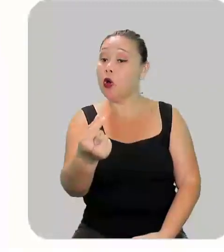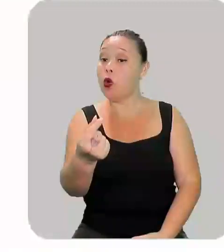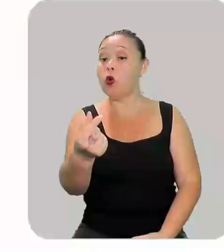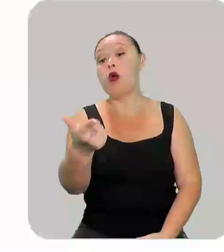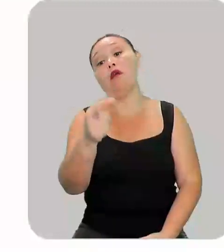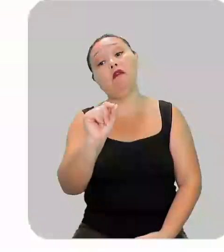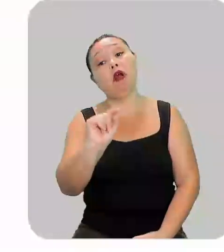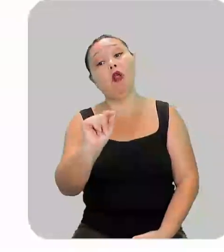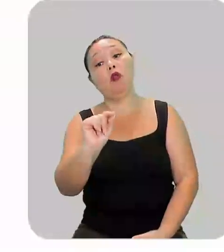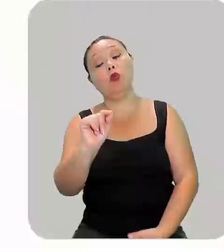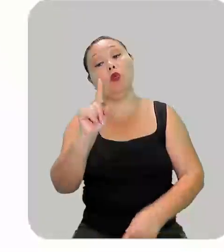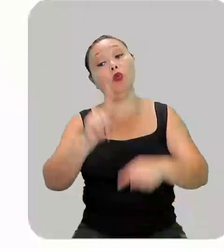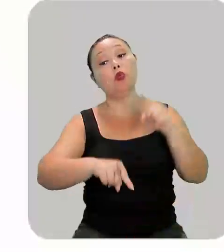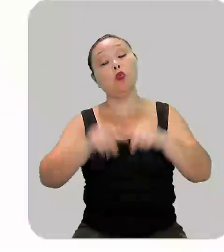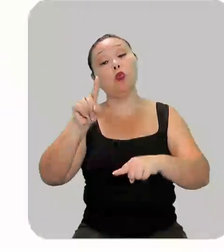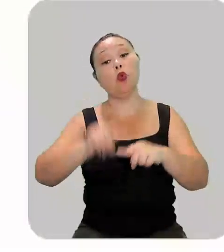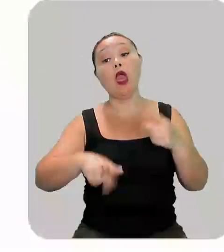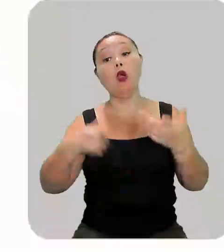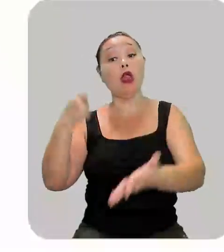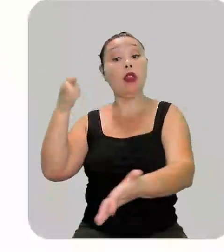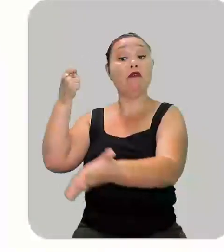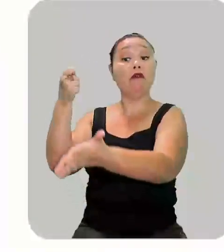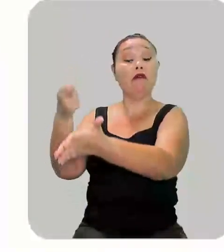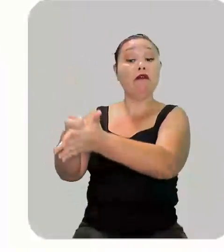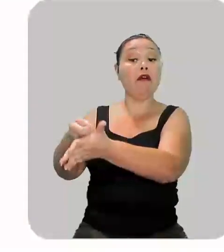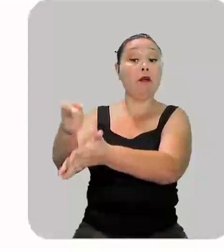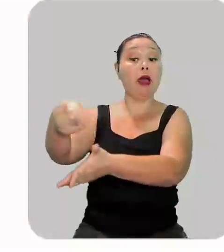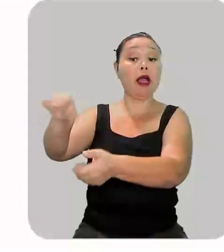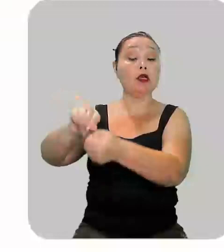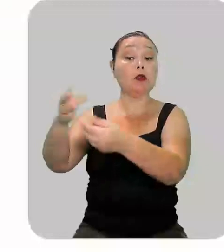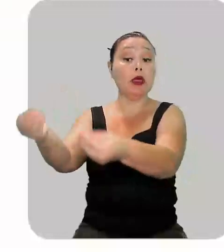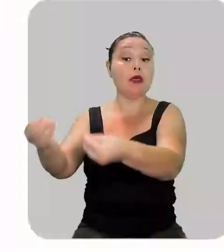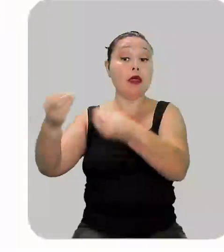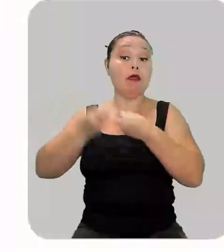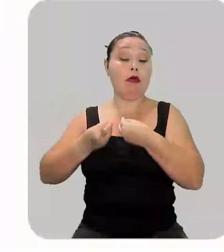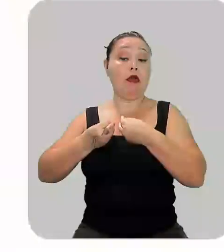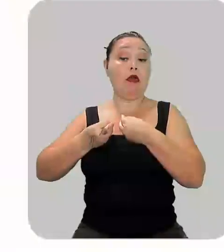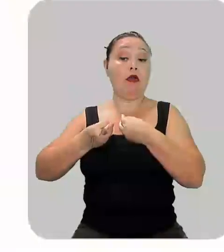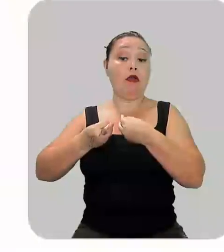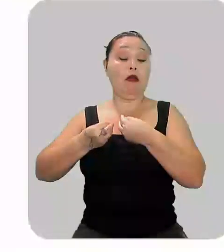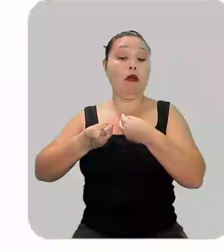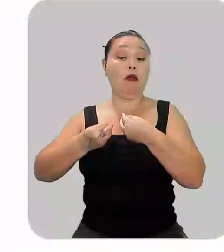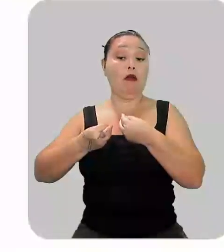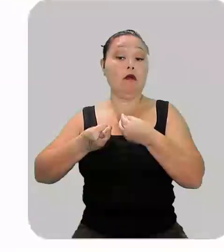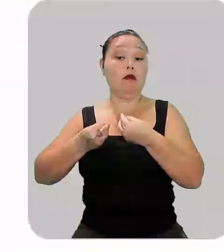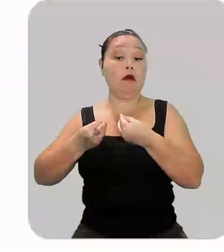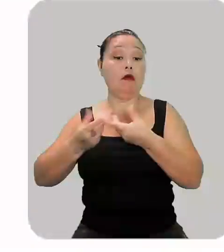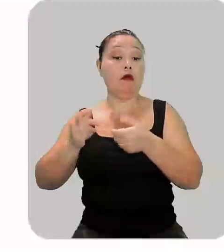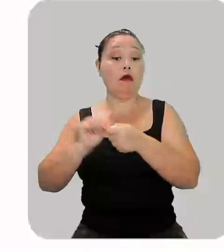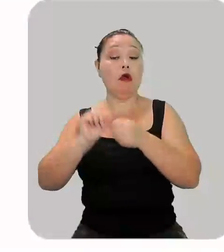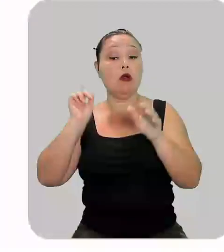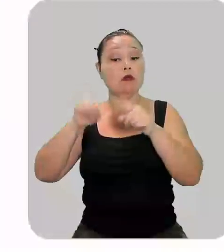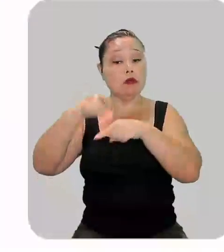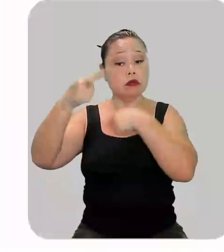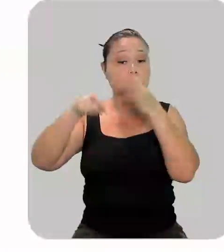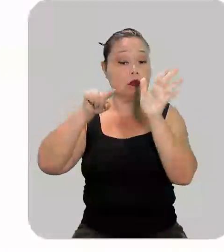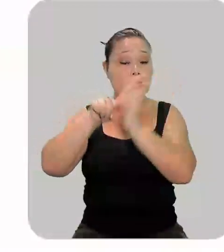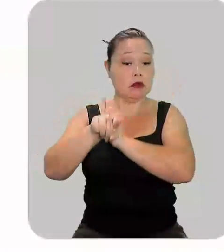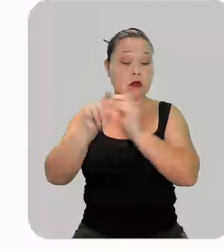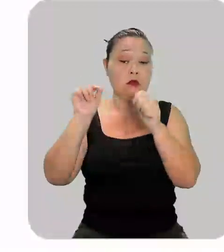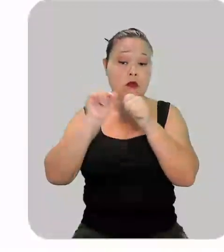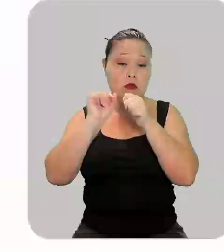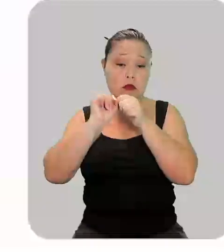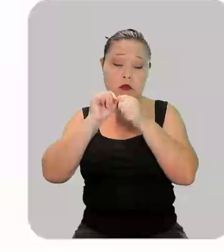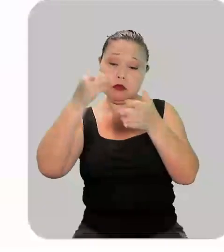é a resposta. Não, o 20% é o que ele vai pagar com transporte só. Com transporte. Então, o restante, né, da minha pergunta, eu vou ter que